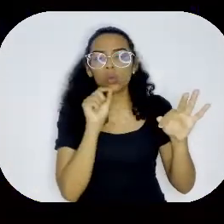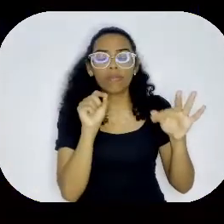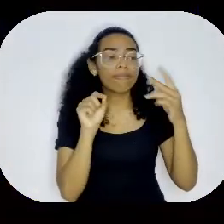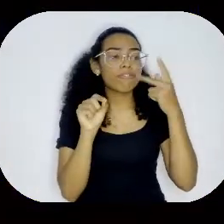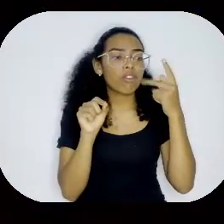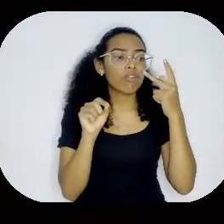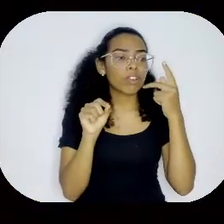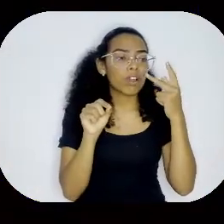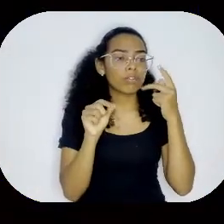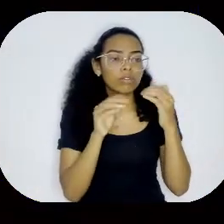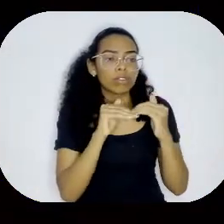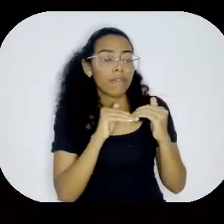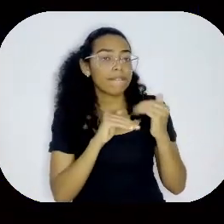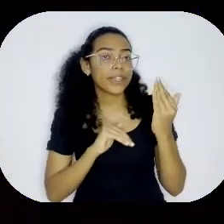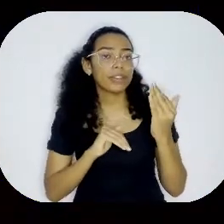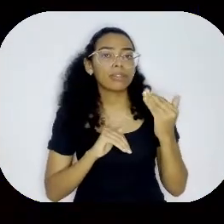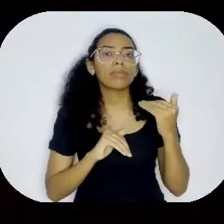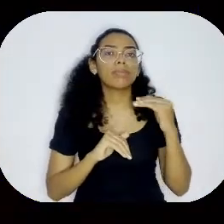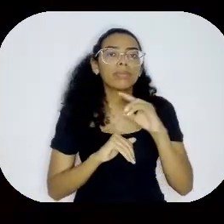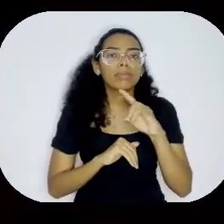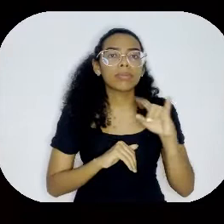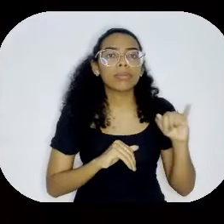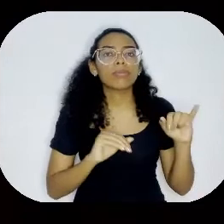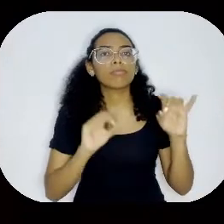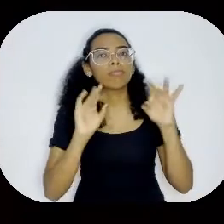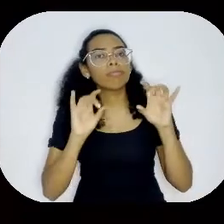sem fortaleza além do nome,